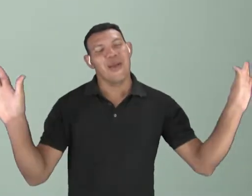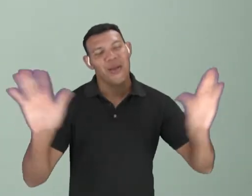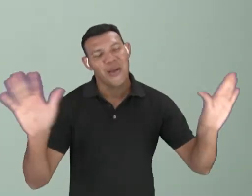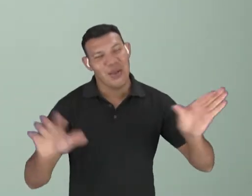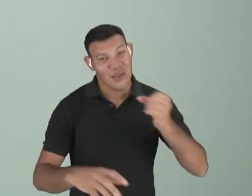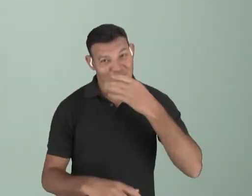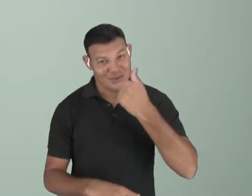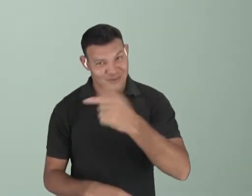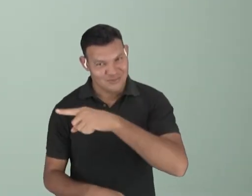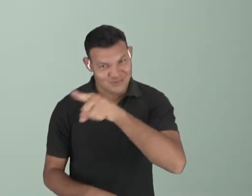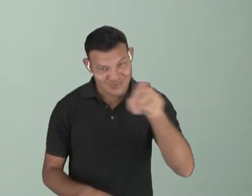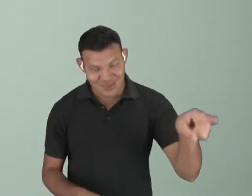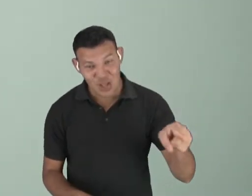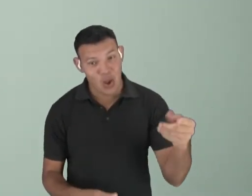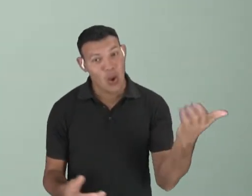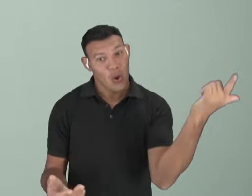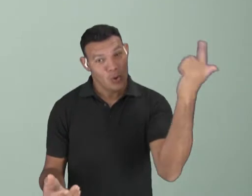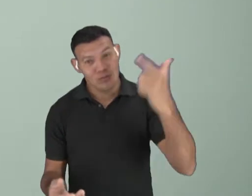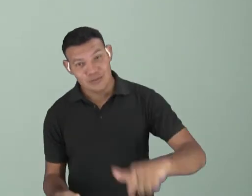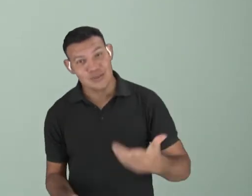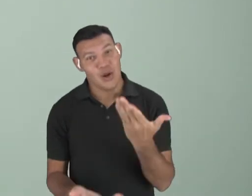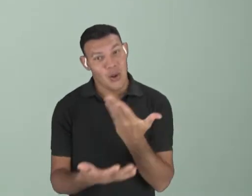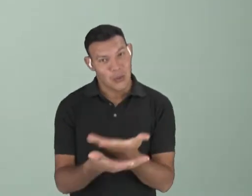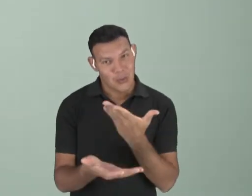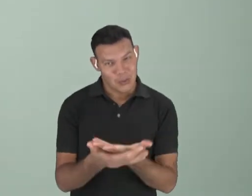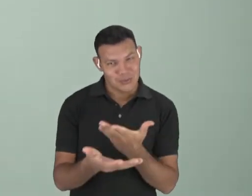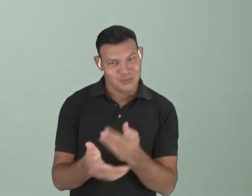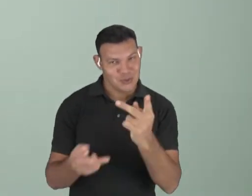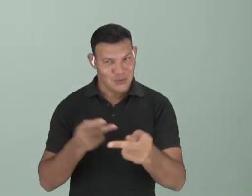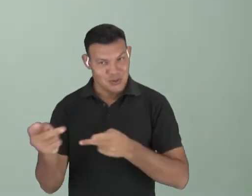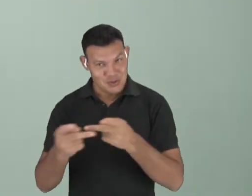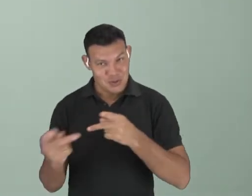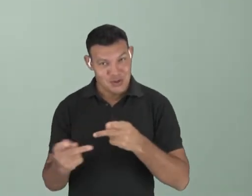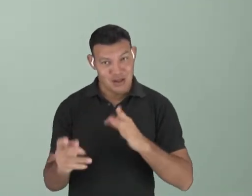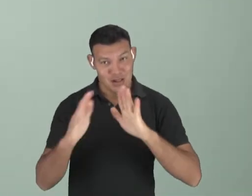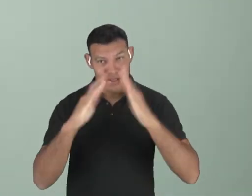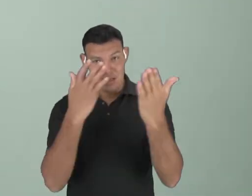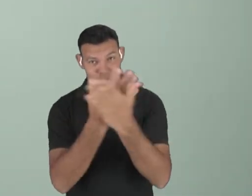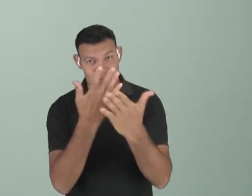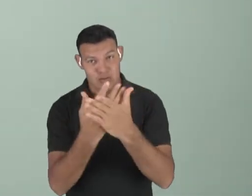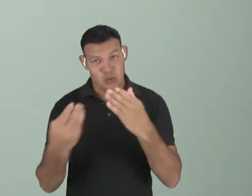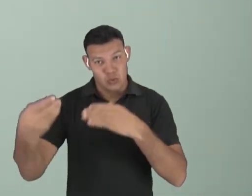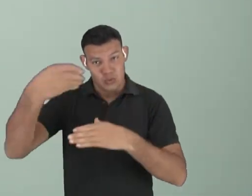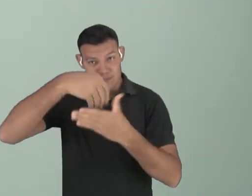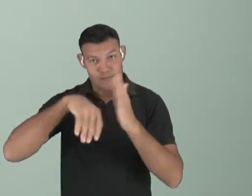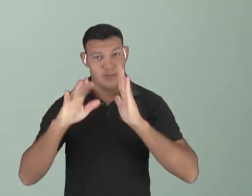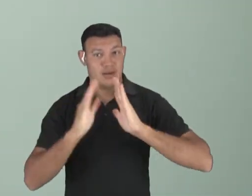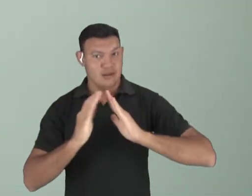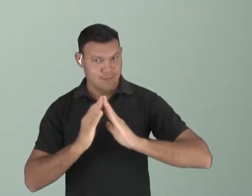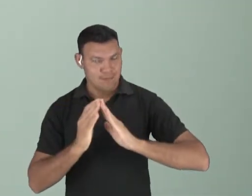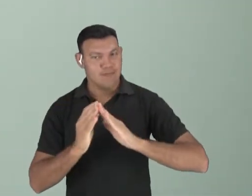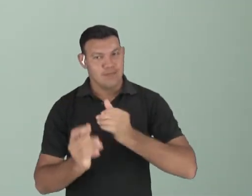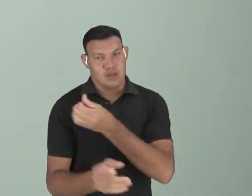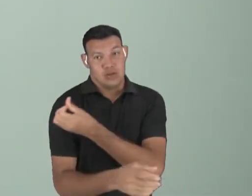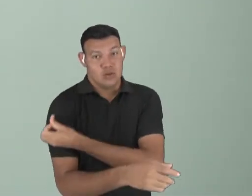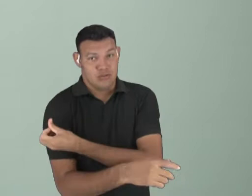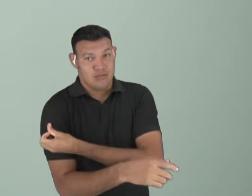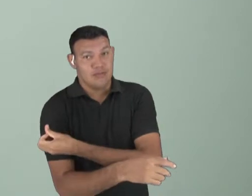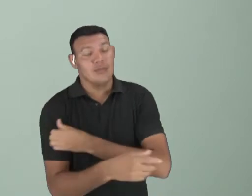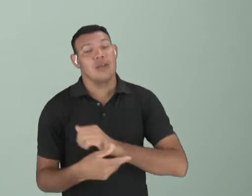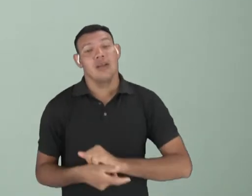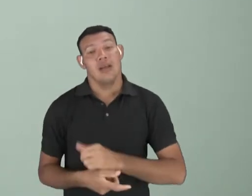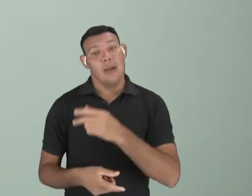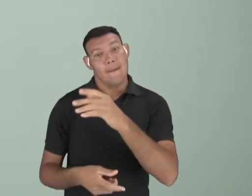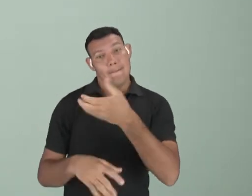Olá, tudo bem com você? Vamos hoje para mais uma aula do projeto Escola em Casa. Hoje nossa aula conteúdo para o sexto ano. Meu nome é